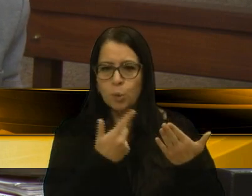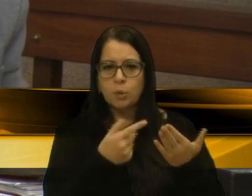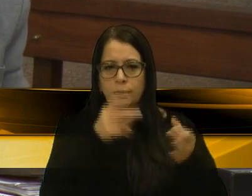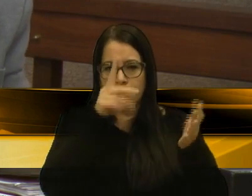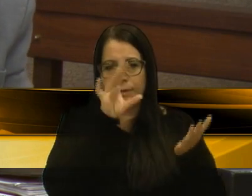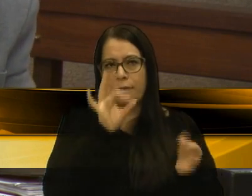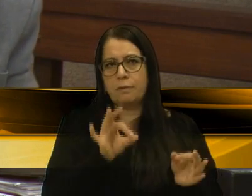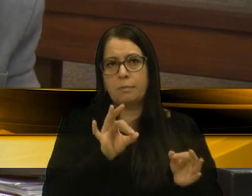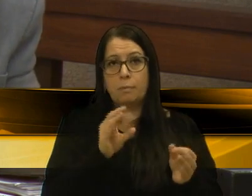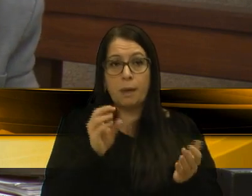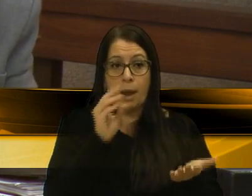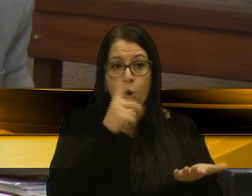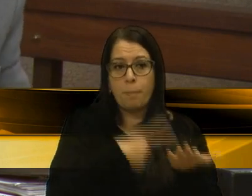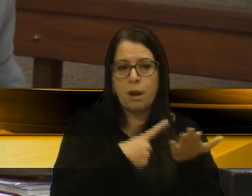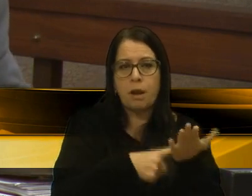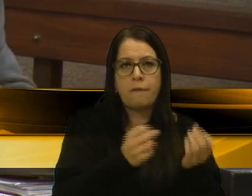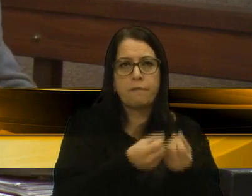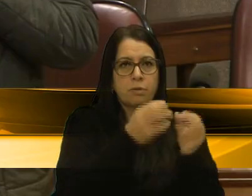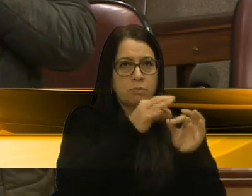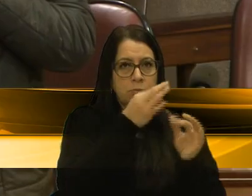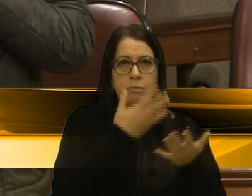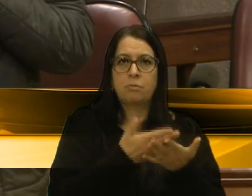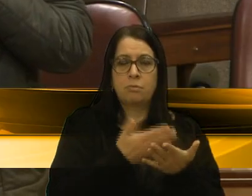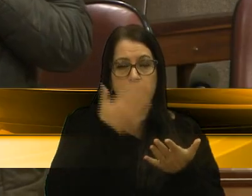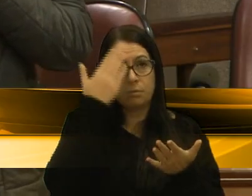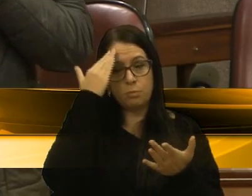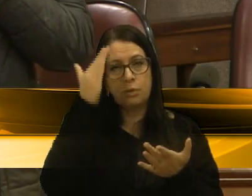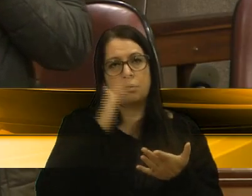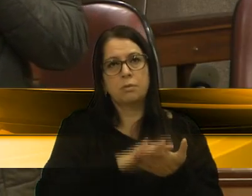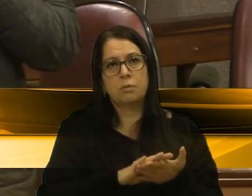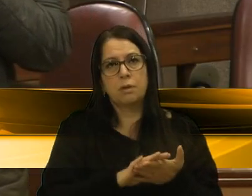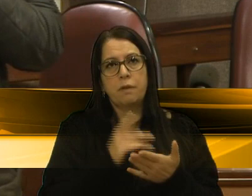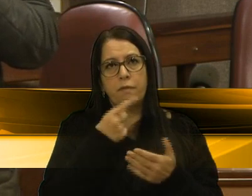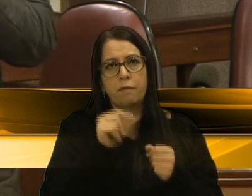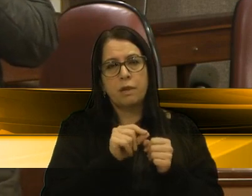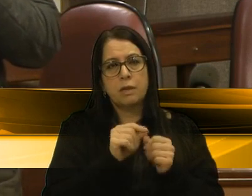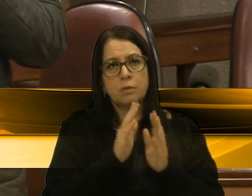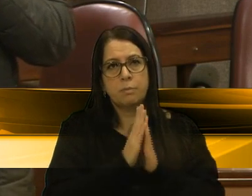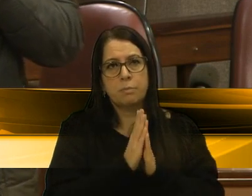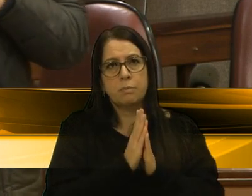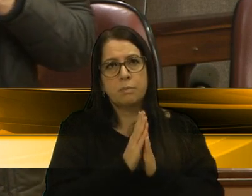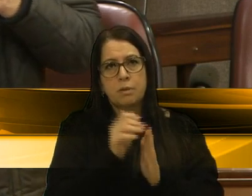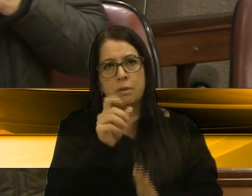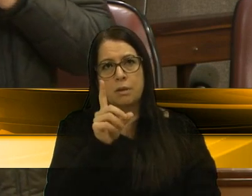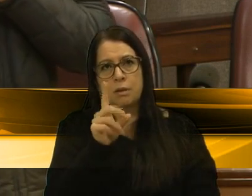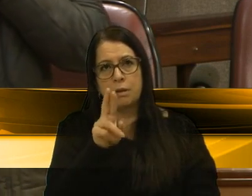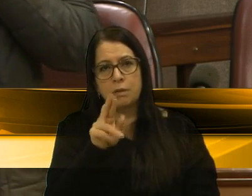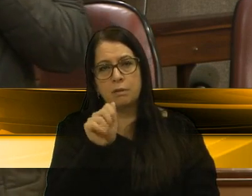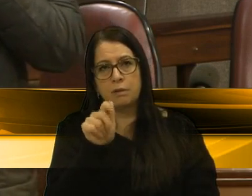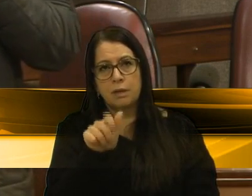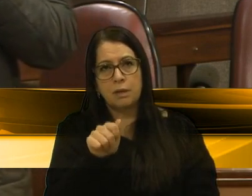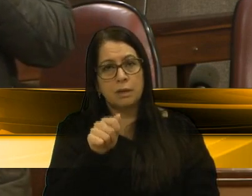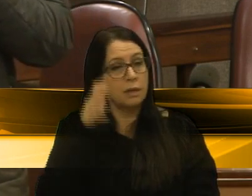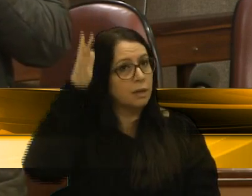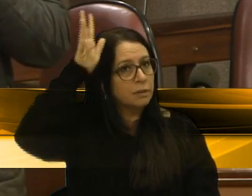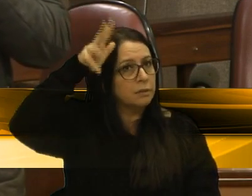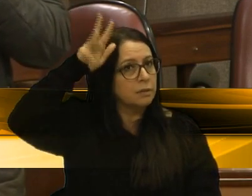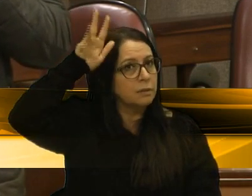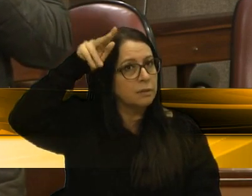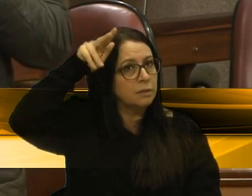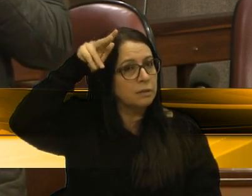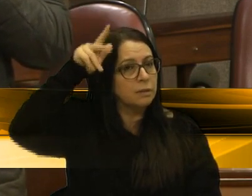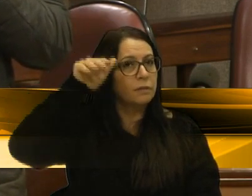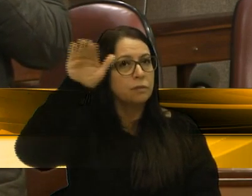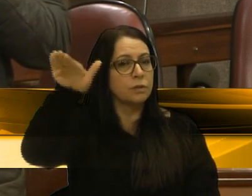para marcar a festa da uva. Obrigado. Obrigado. E eu faço um apelo à Adriana de Lucena, que foi